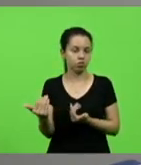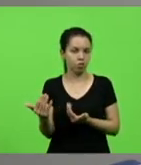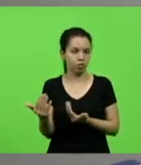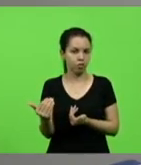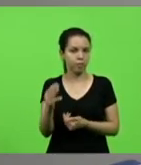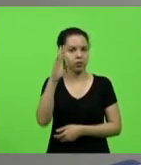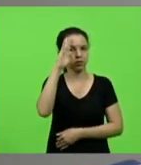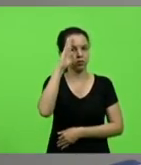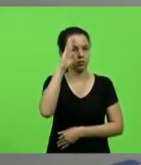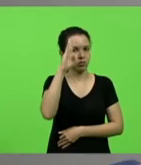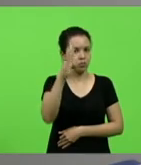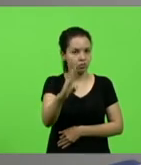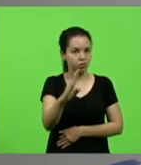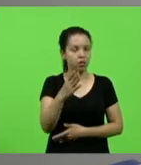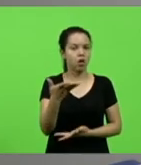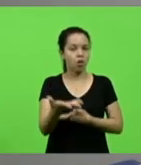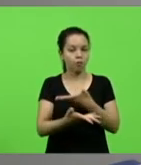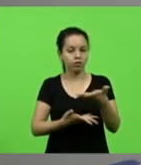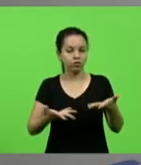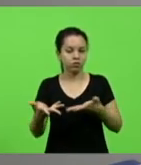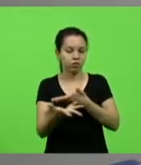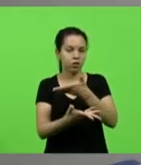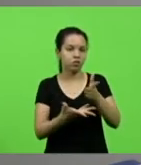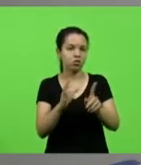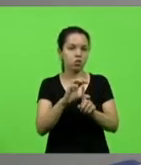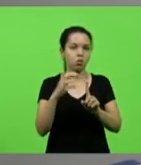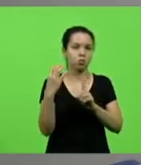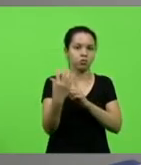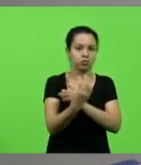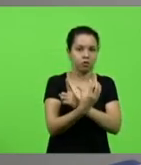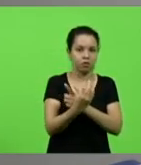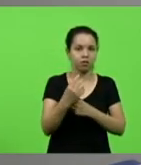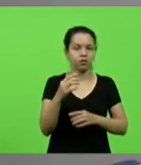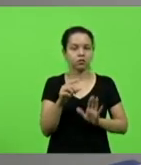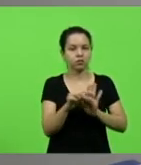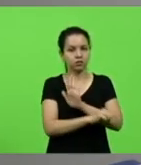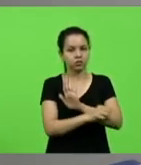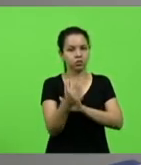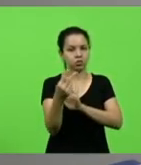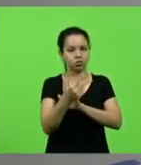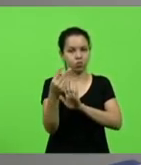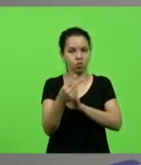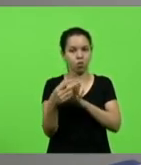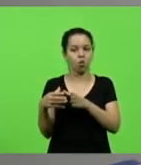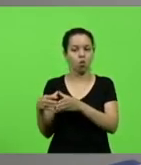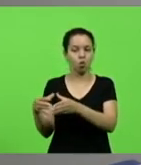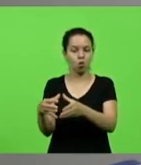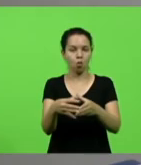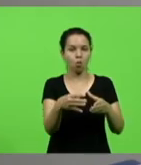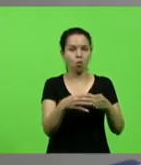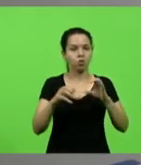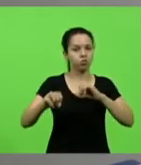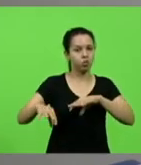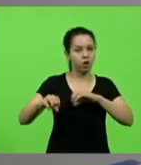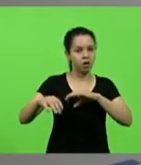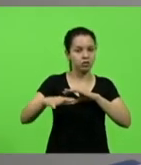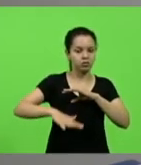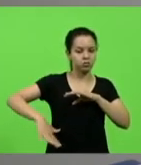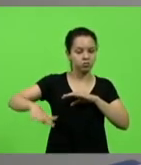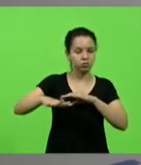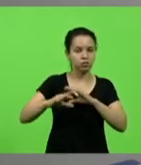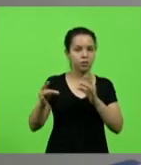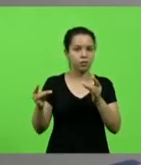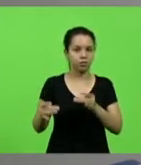da convivência comunitária. E, inciso 2, pelos órgãos de educação, no âmbito de suas